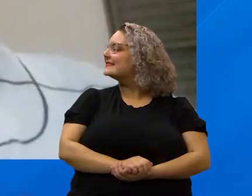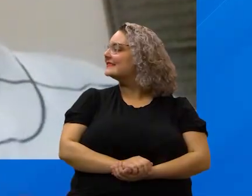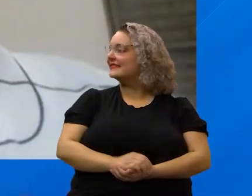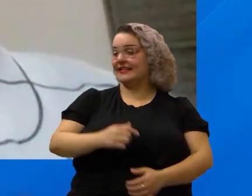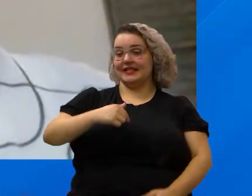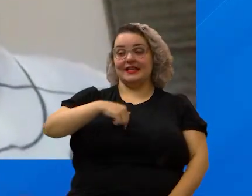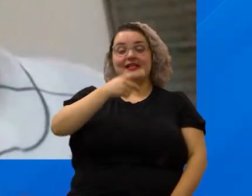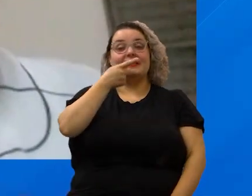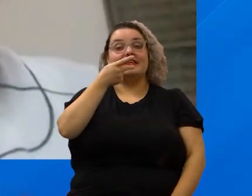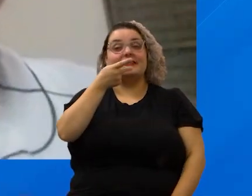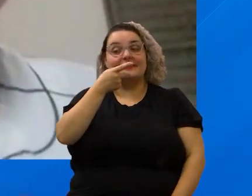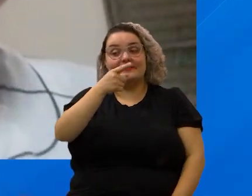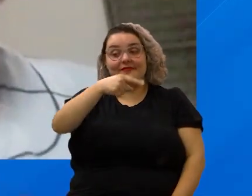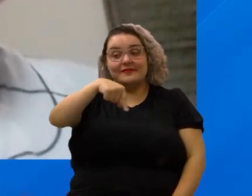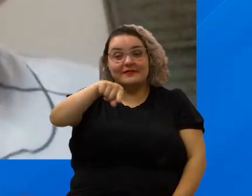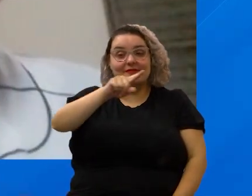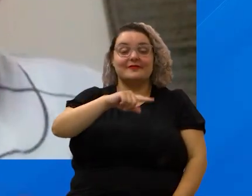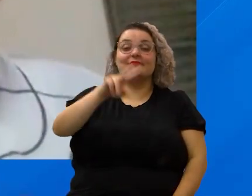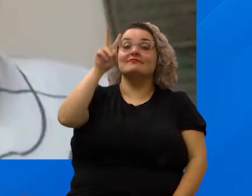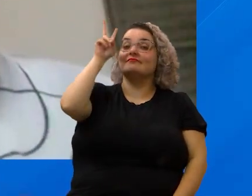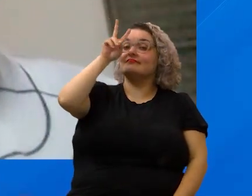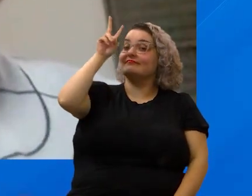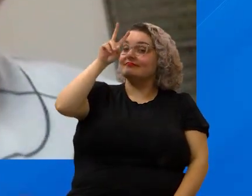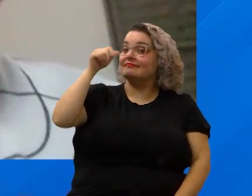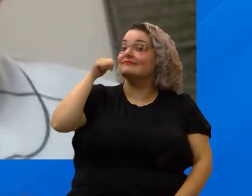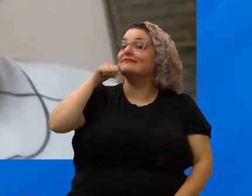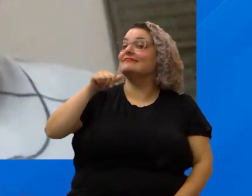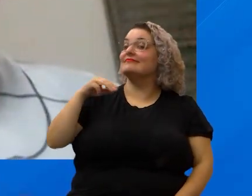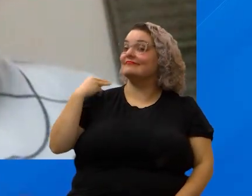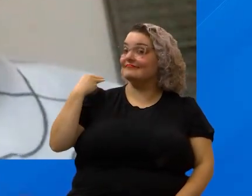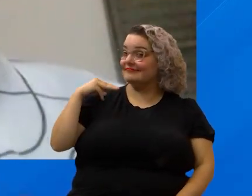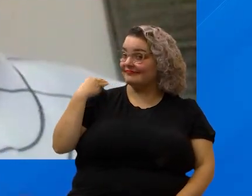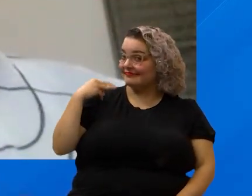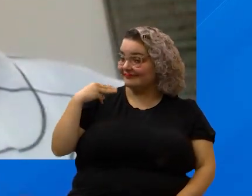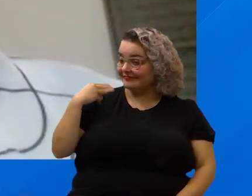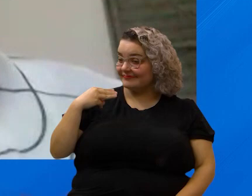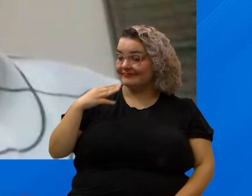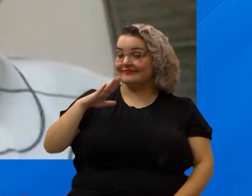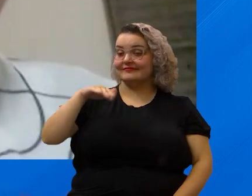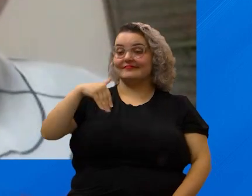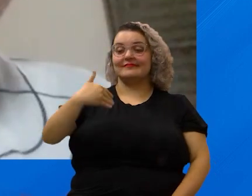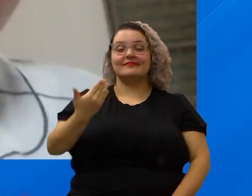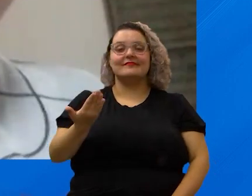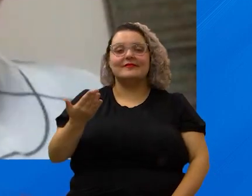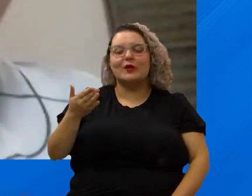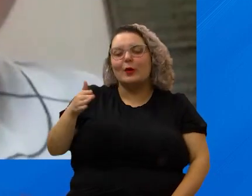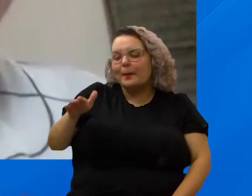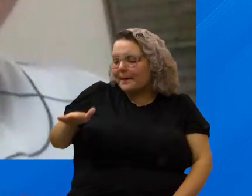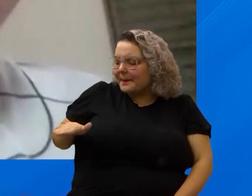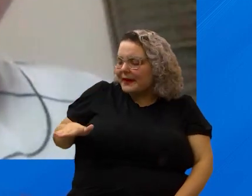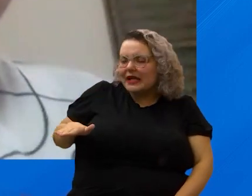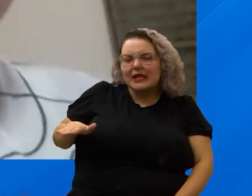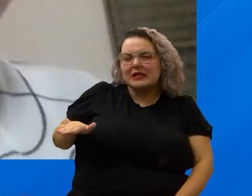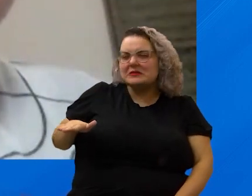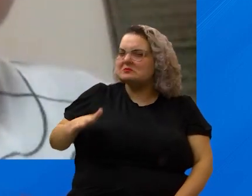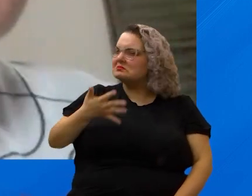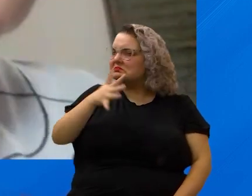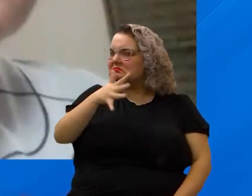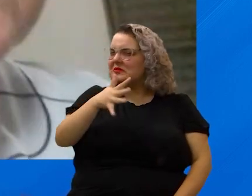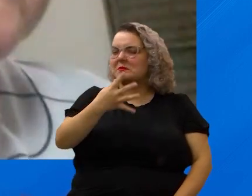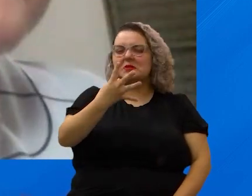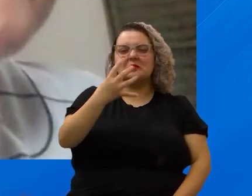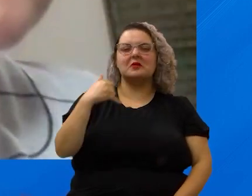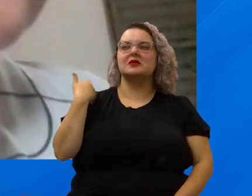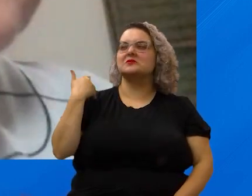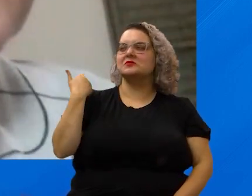E eu vou contar para vocês uma história da Mariana de quando ela era bem pequena. Ela tinha